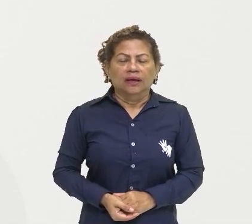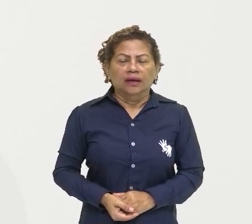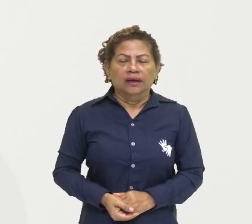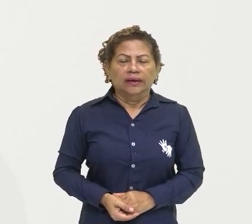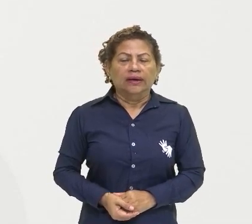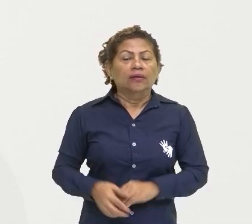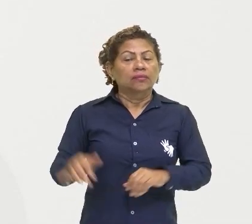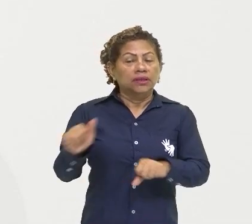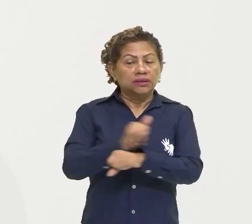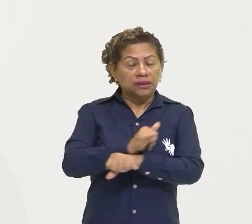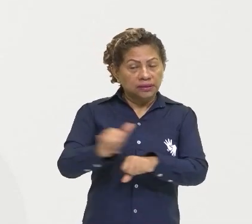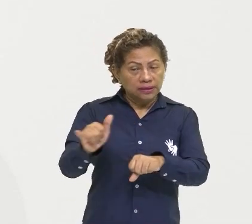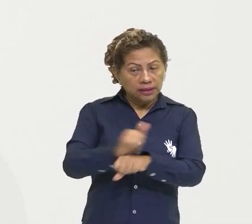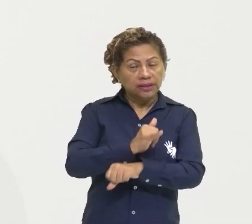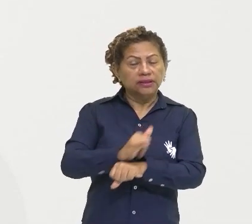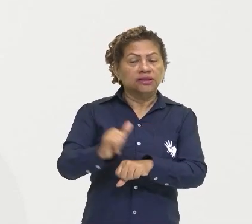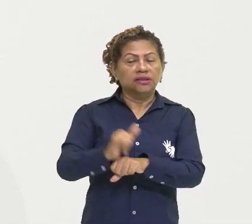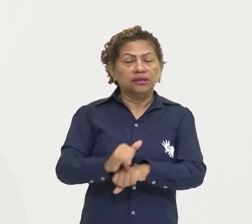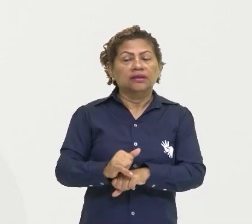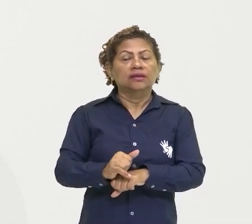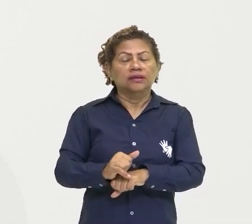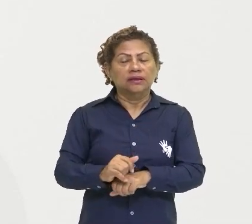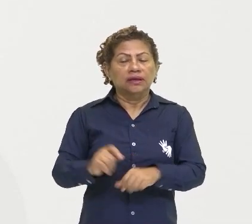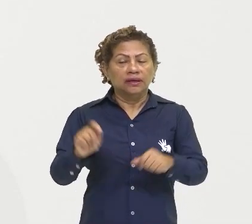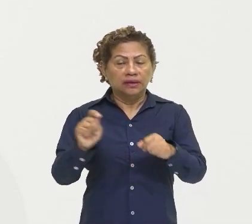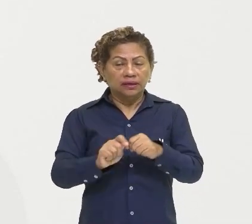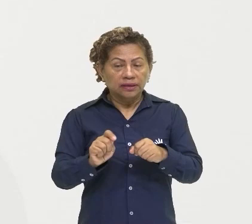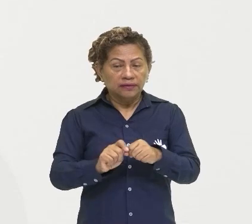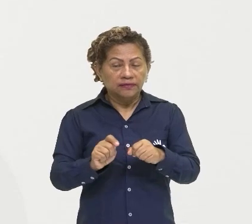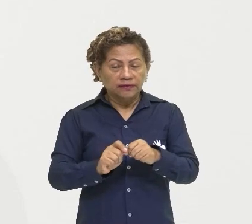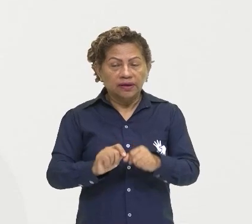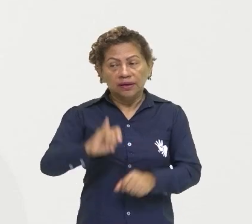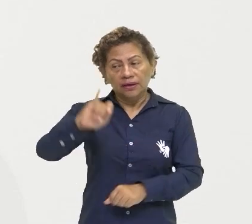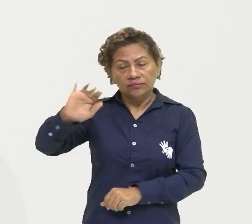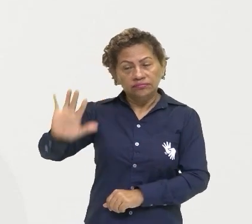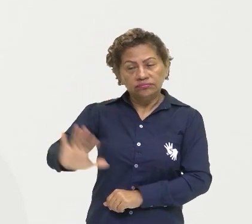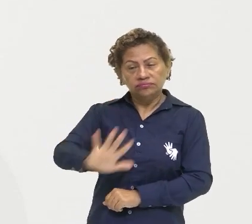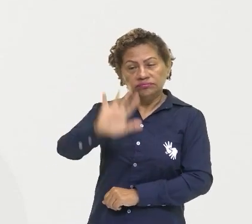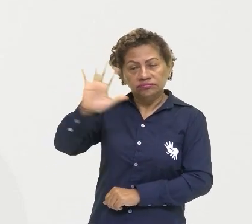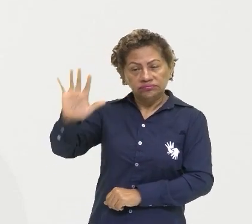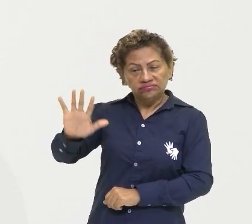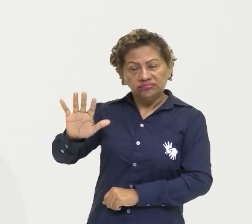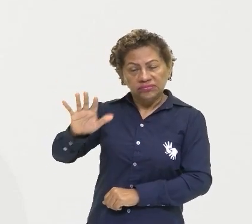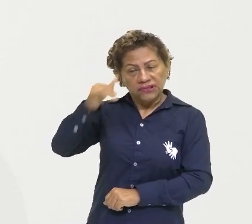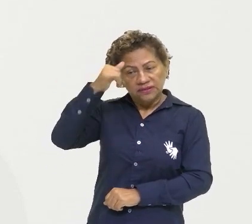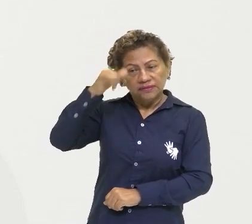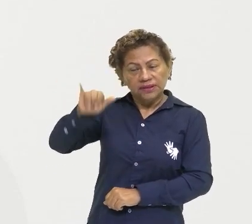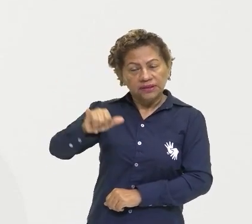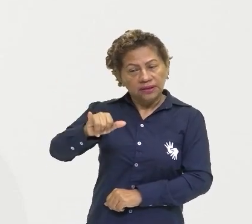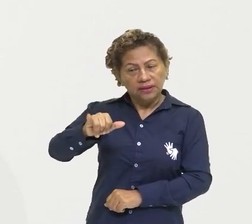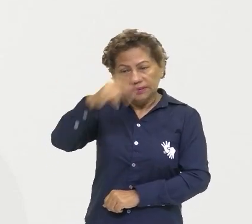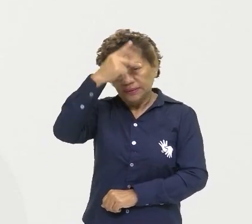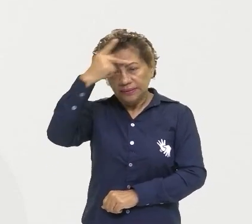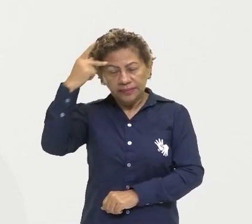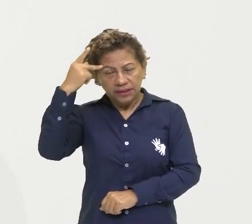E é uma estratégia de construção, desenho urbano e paisagismo que mantém pessoas indesejadas